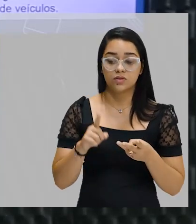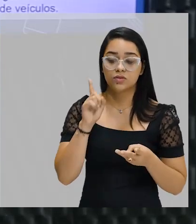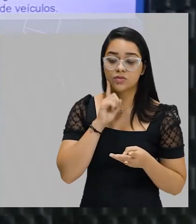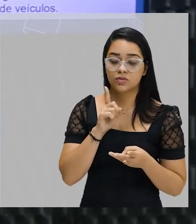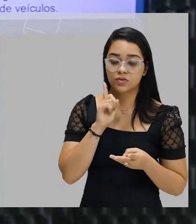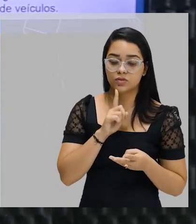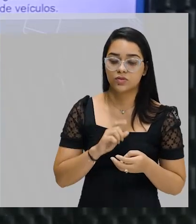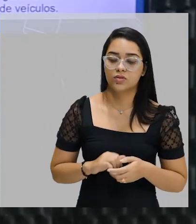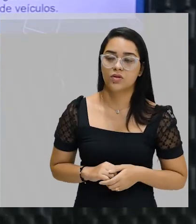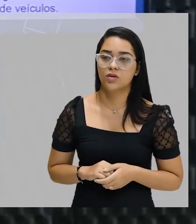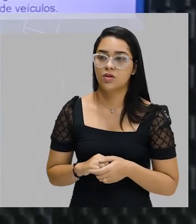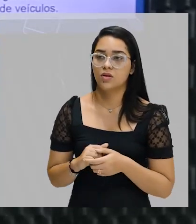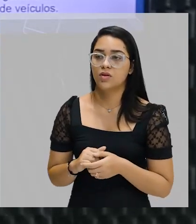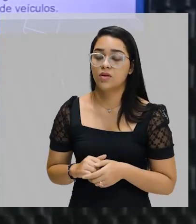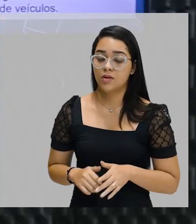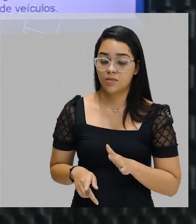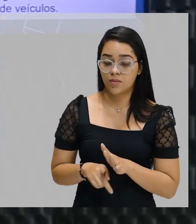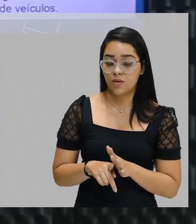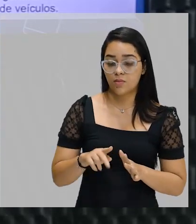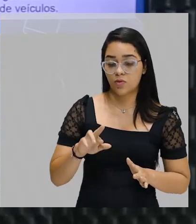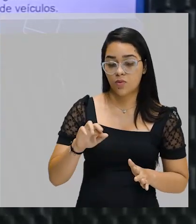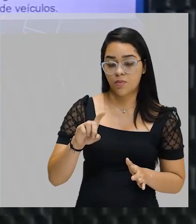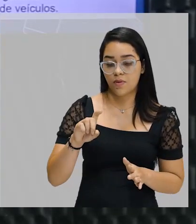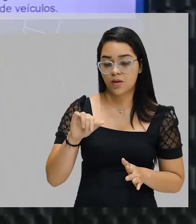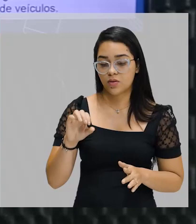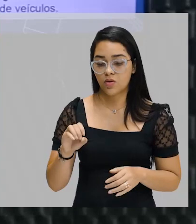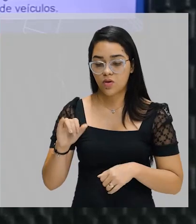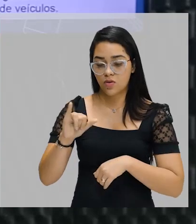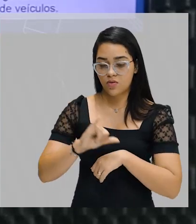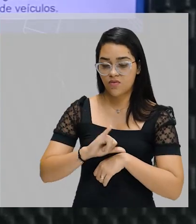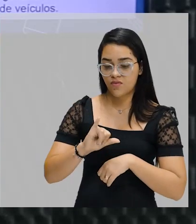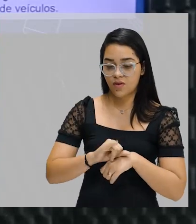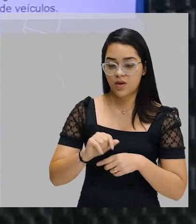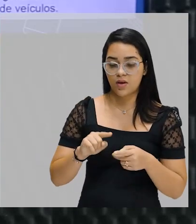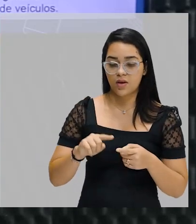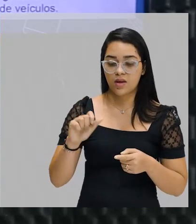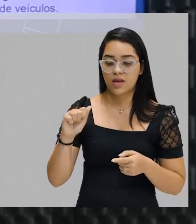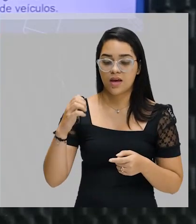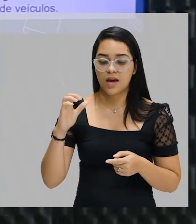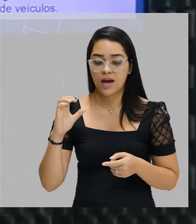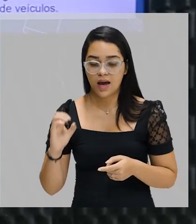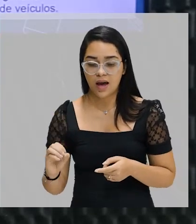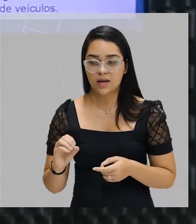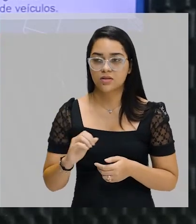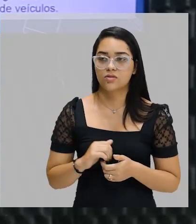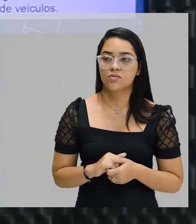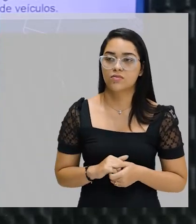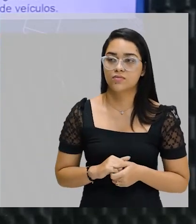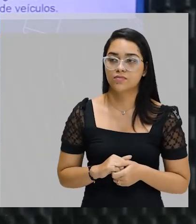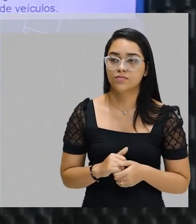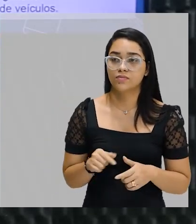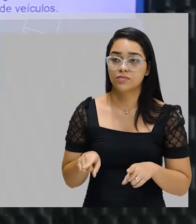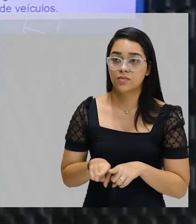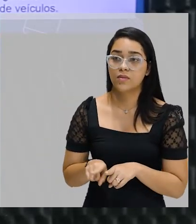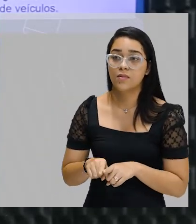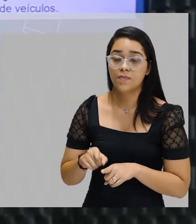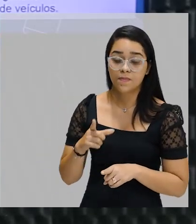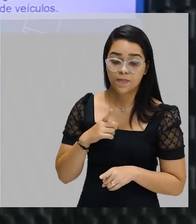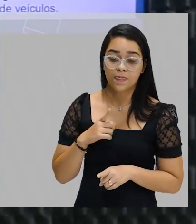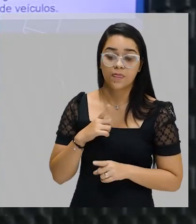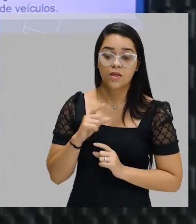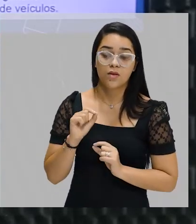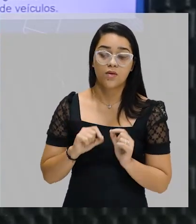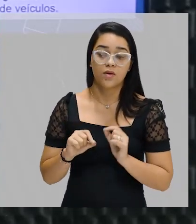os Estados Unidos da América, tá certo? Que o Brasil ele exporta principalmente derivados de petróleo, ferro e aço. E eu te faço esse adendo,